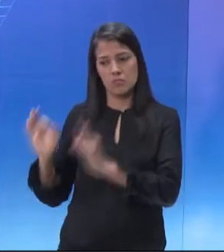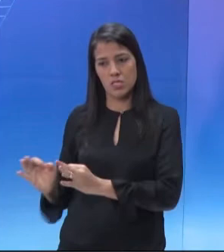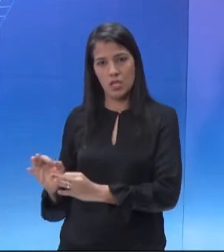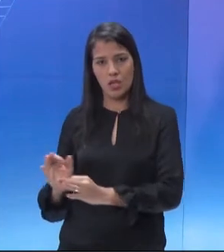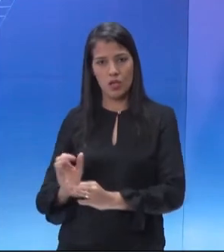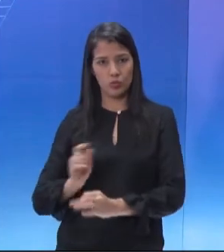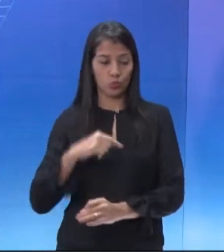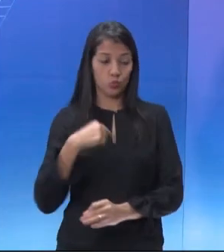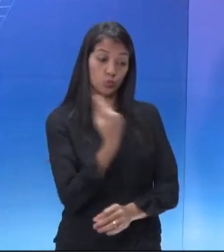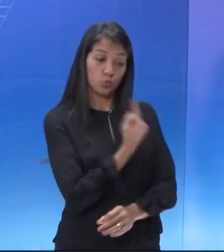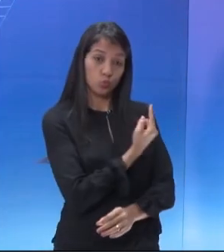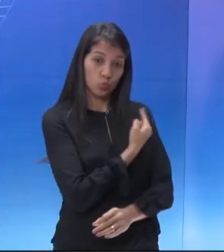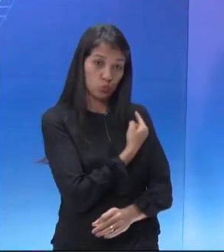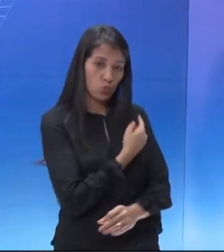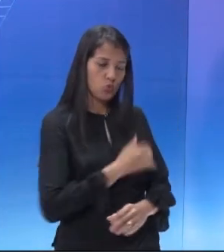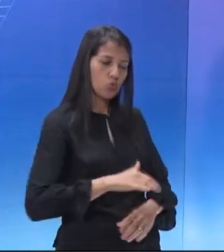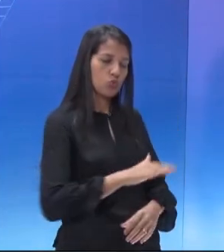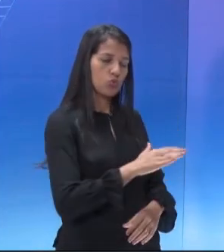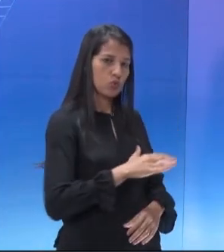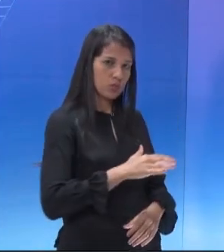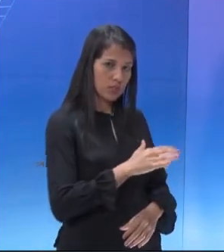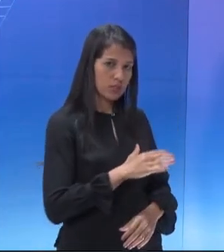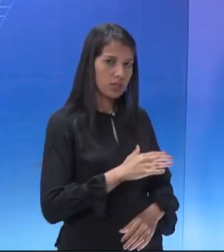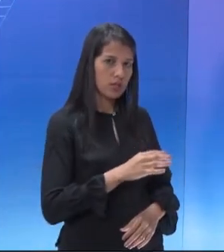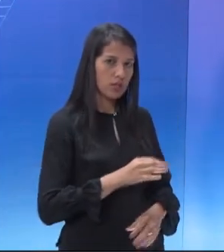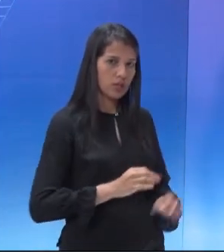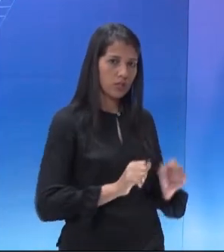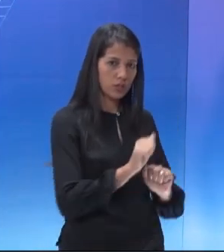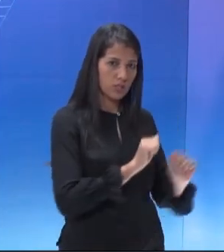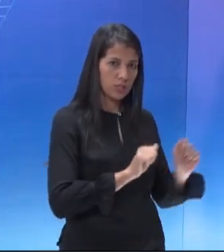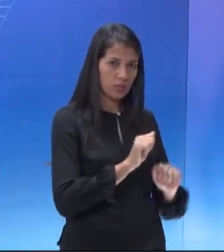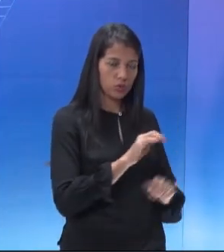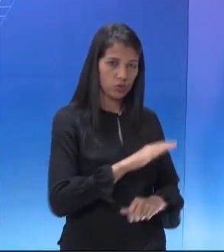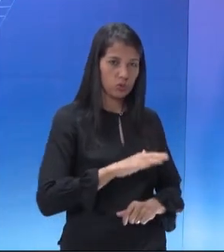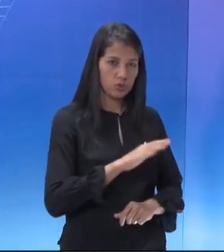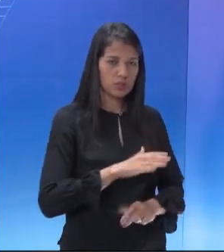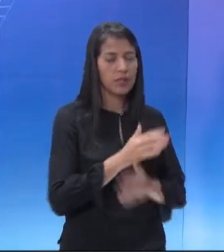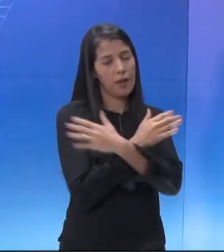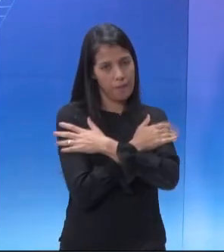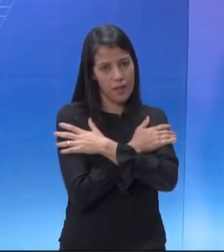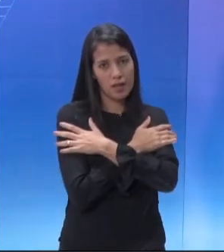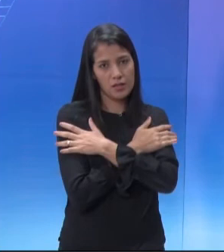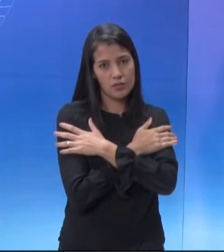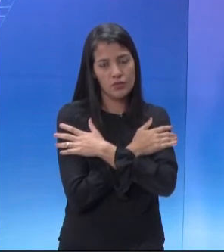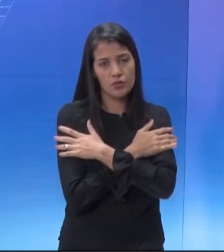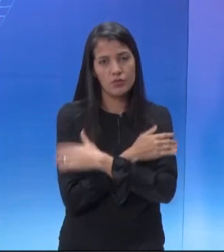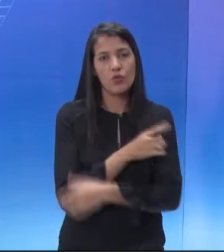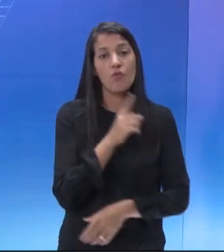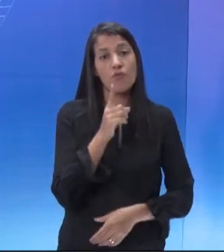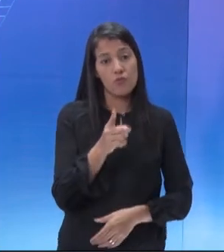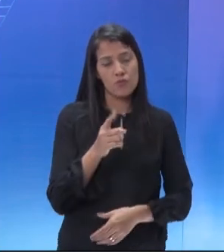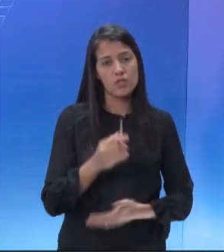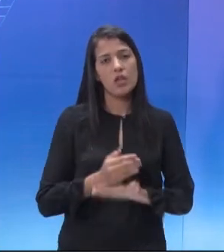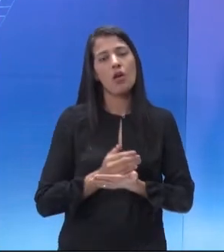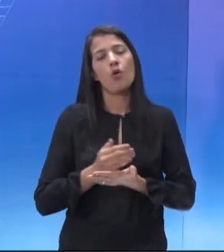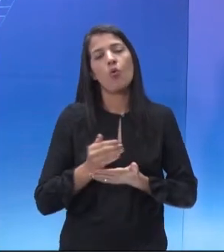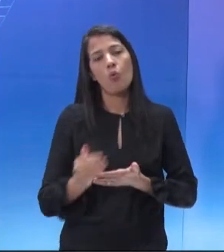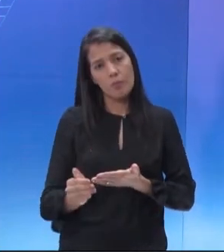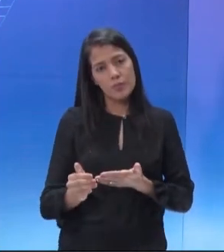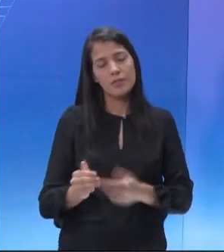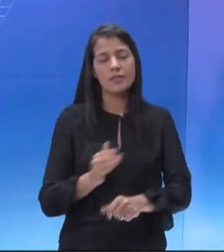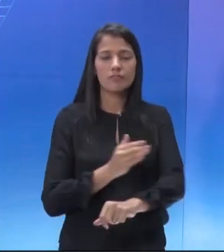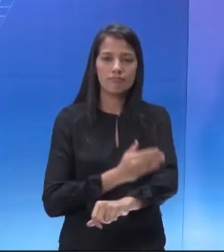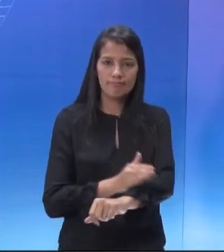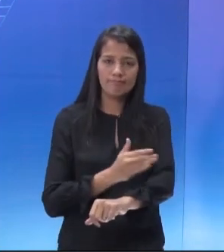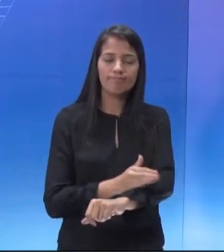problemática, você ser parte da história. Governo com ação de governo, nós como sociedades com